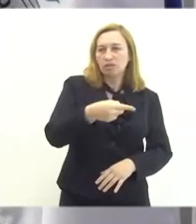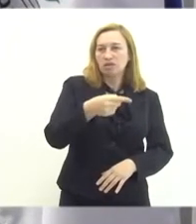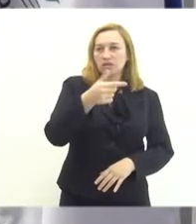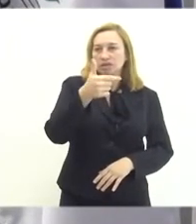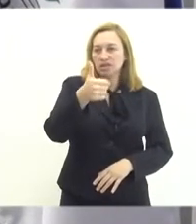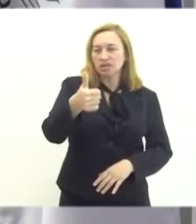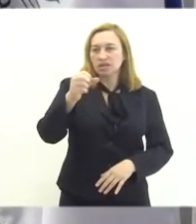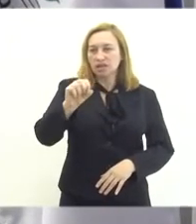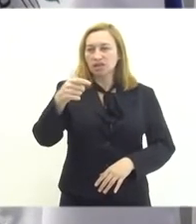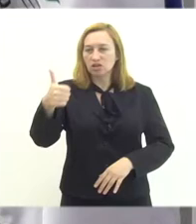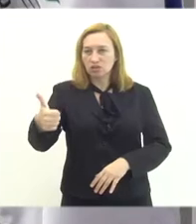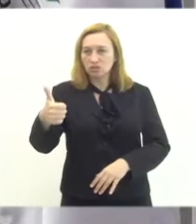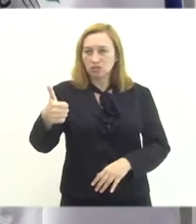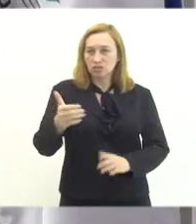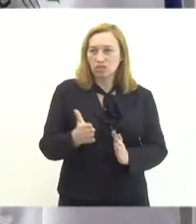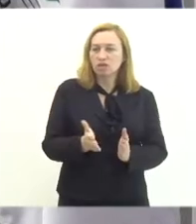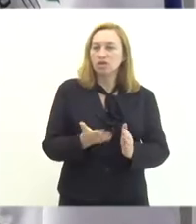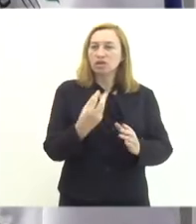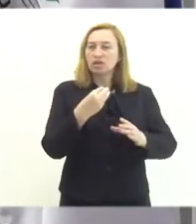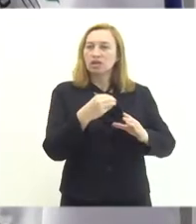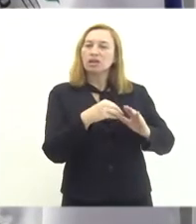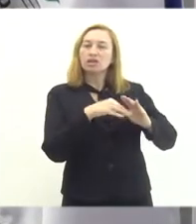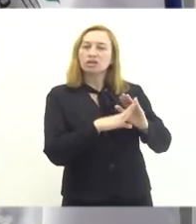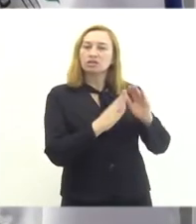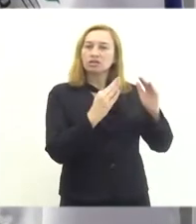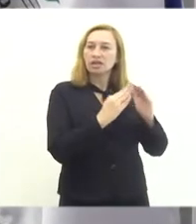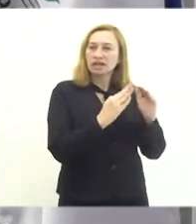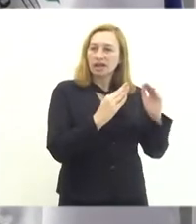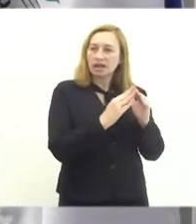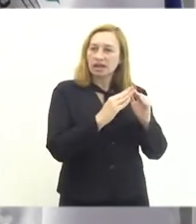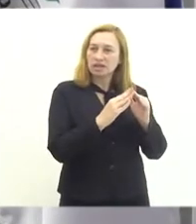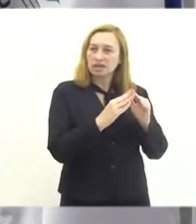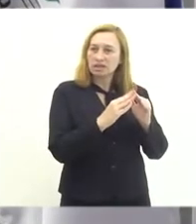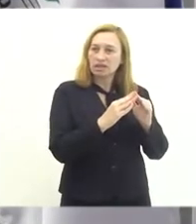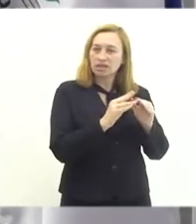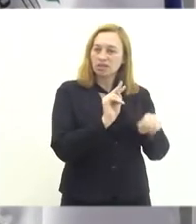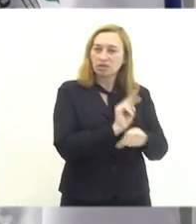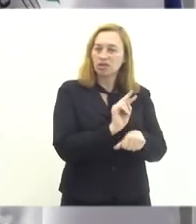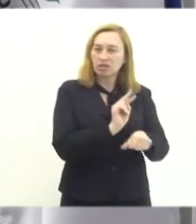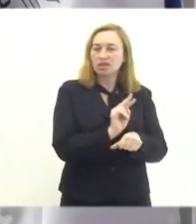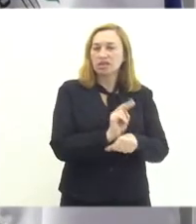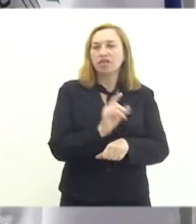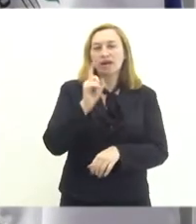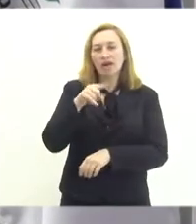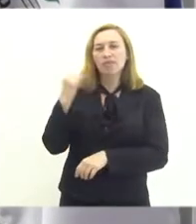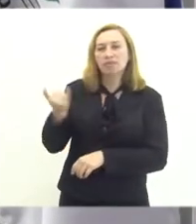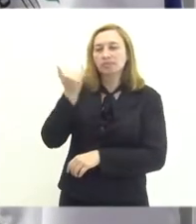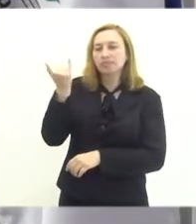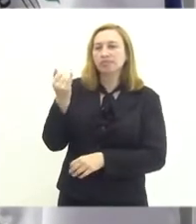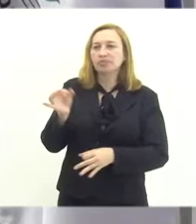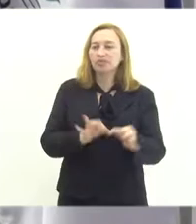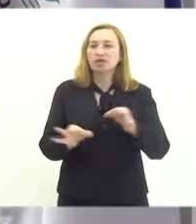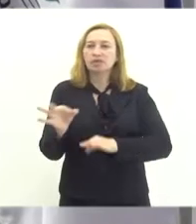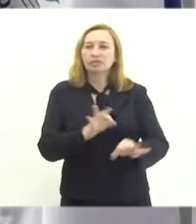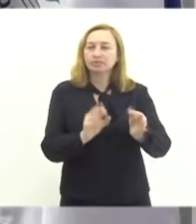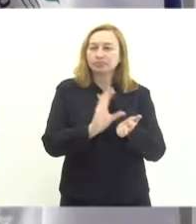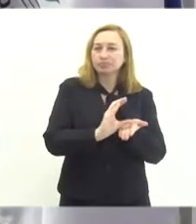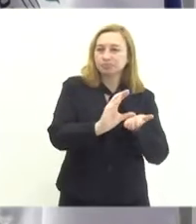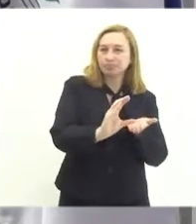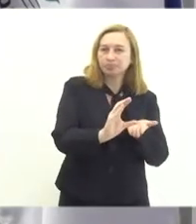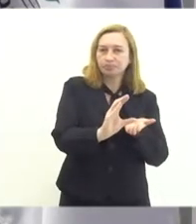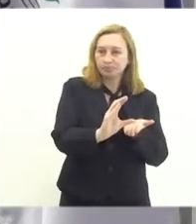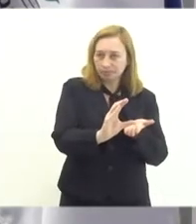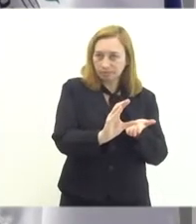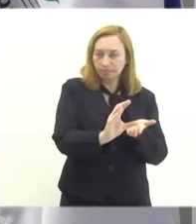precisamos voltar nossa atenção para esta situação e é fundamental um planejamento orçamentário estadual